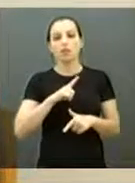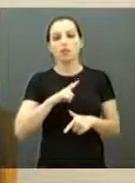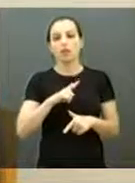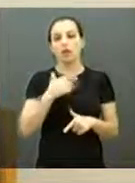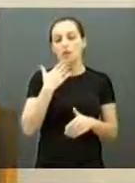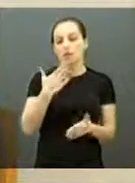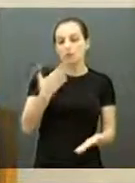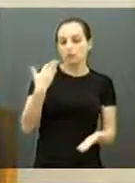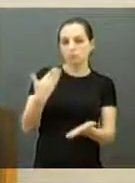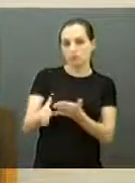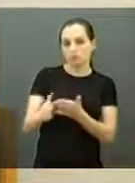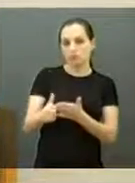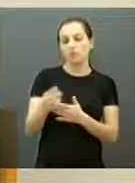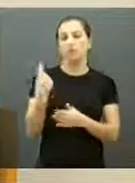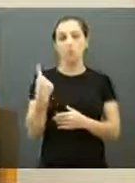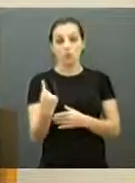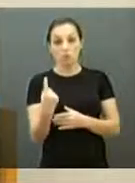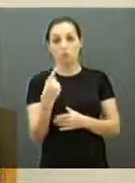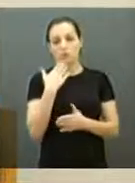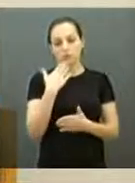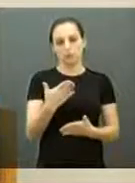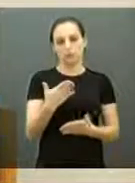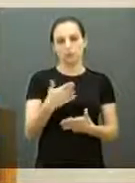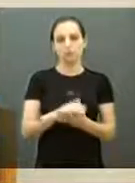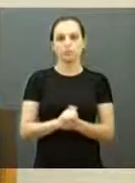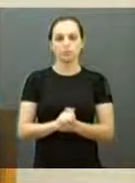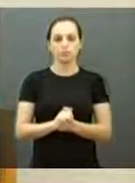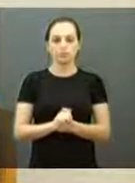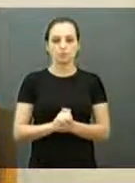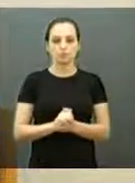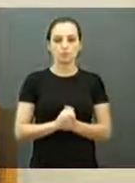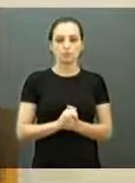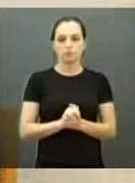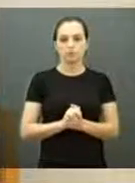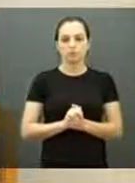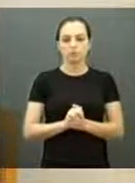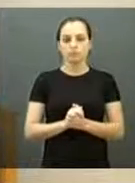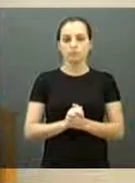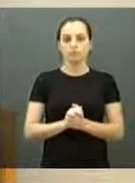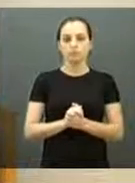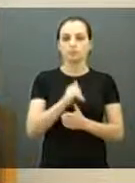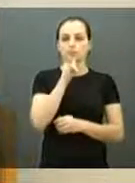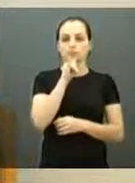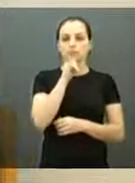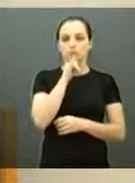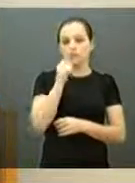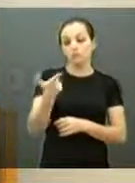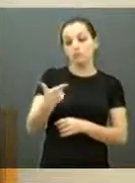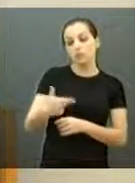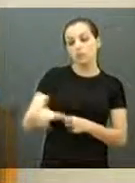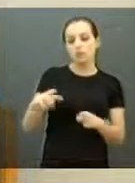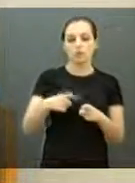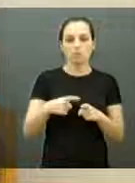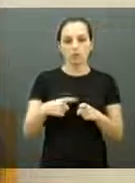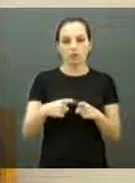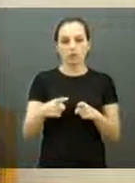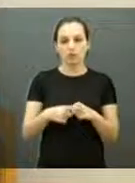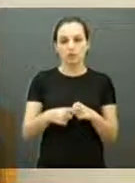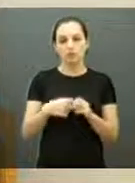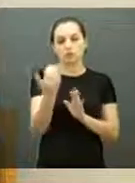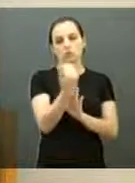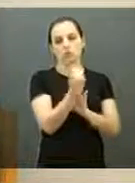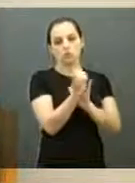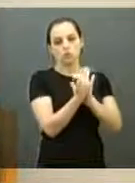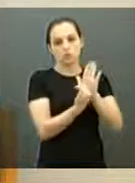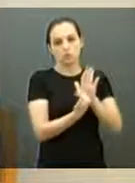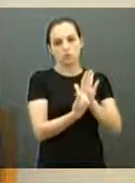um dos que pediu demissão. Tá? Por exemplo, um outro médico desses que consta na